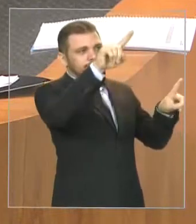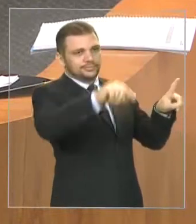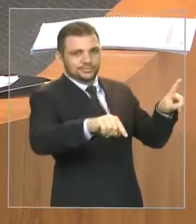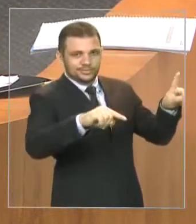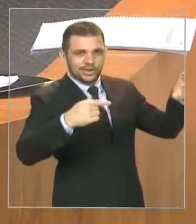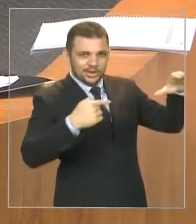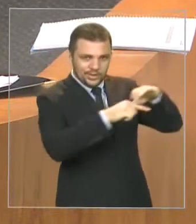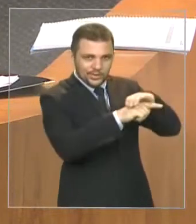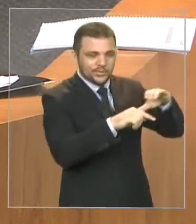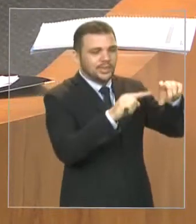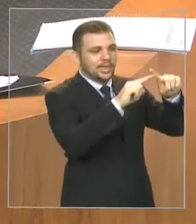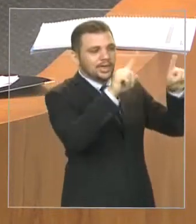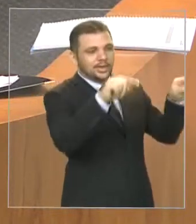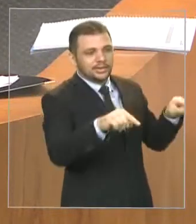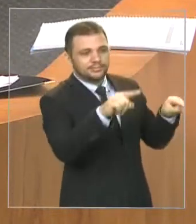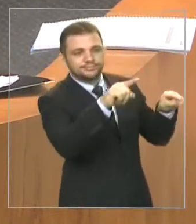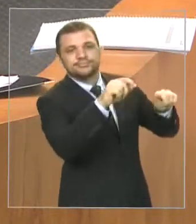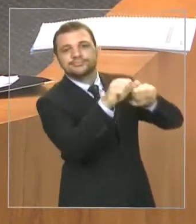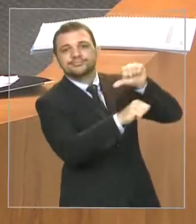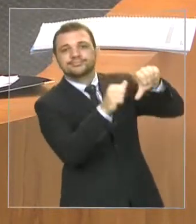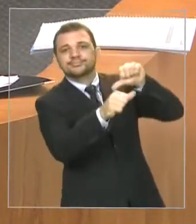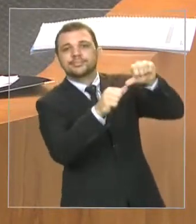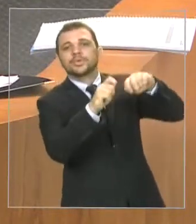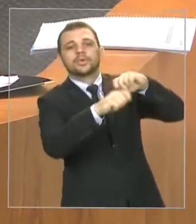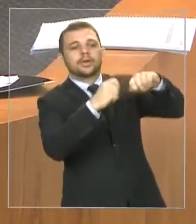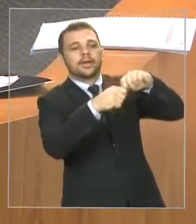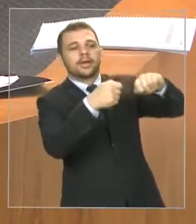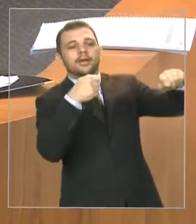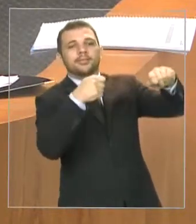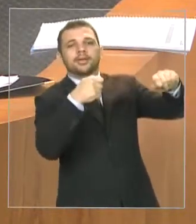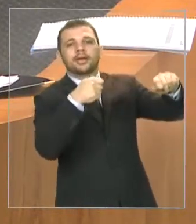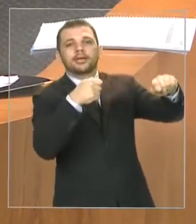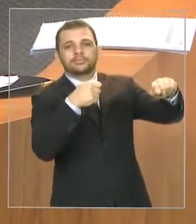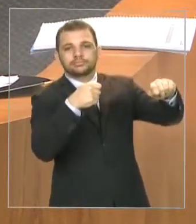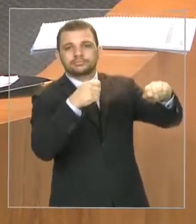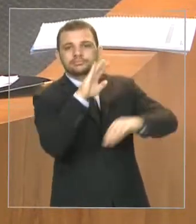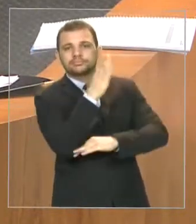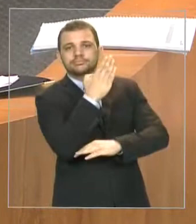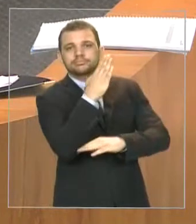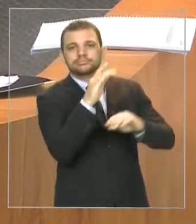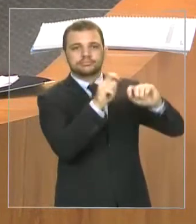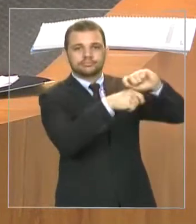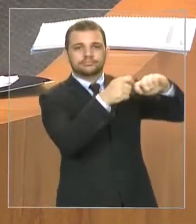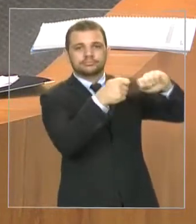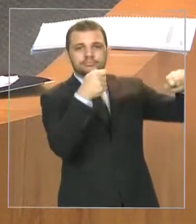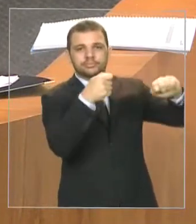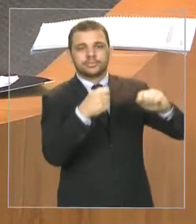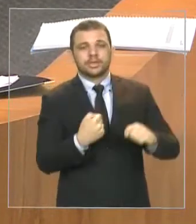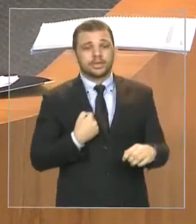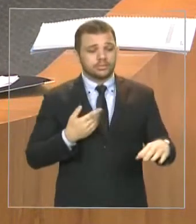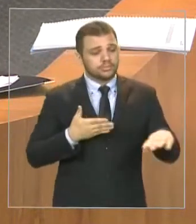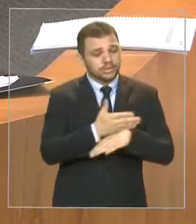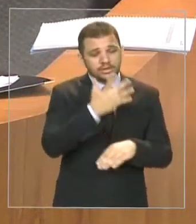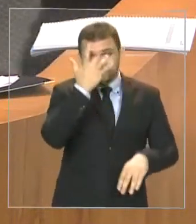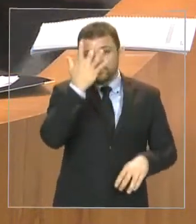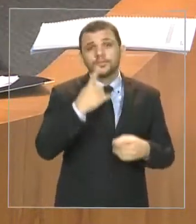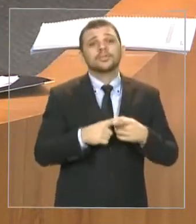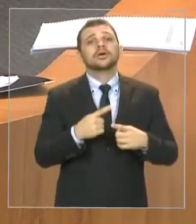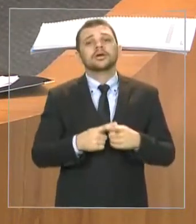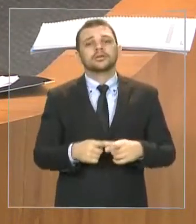tive trabalho de entrar na escola. Por quê? Porque a escola tem um muro